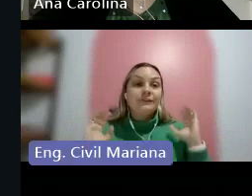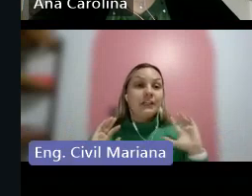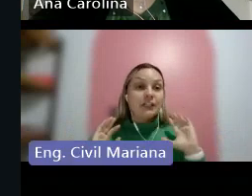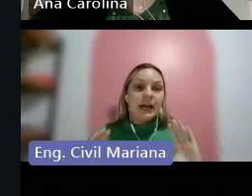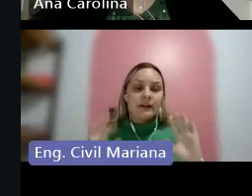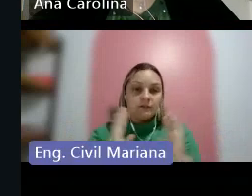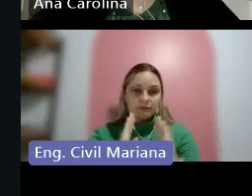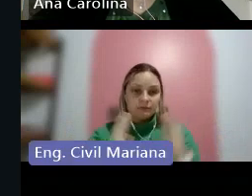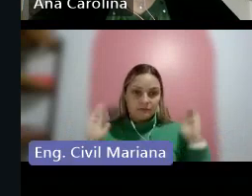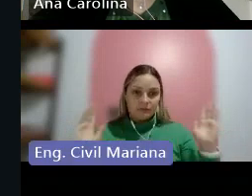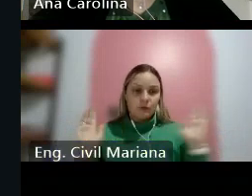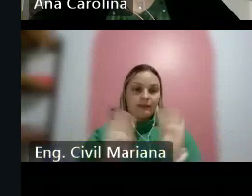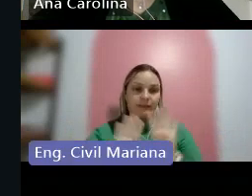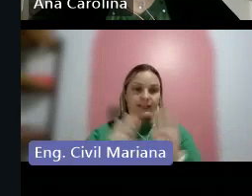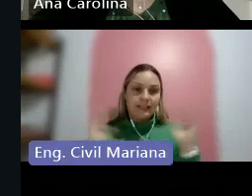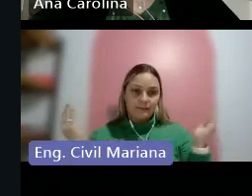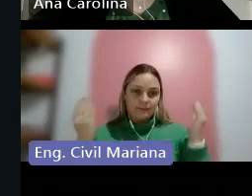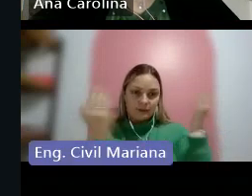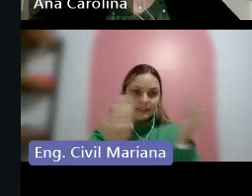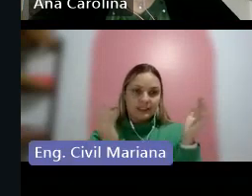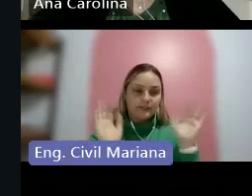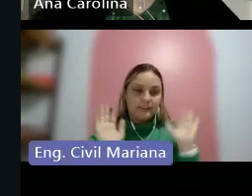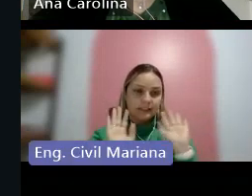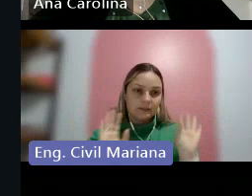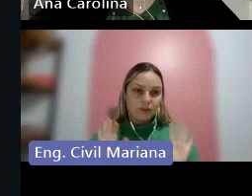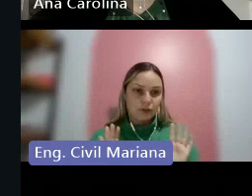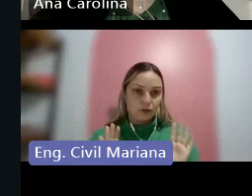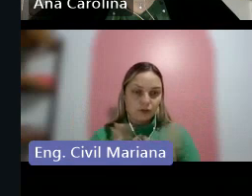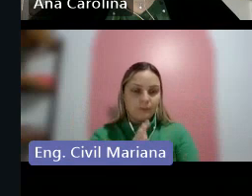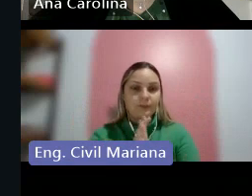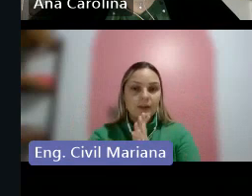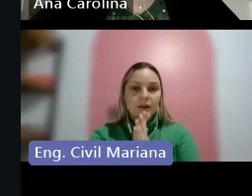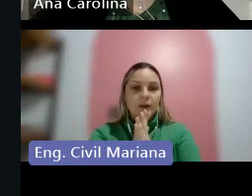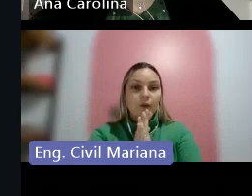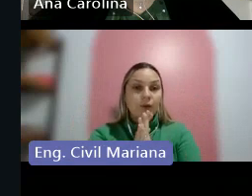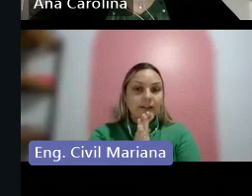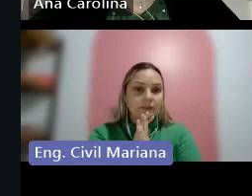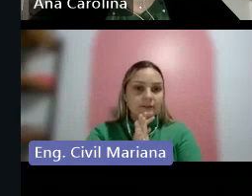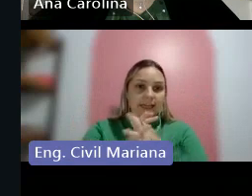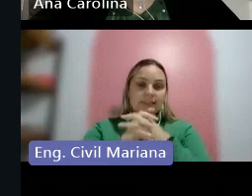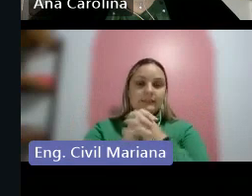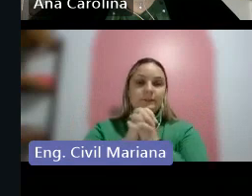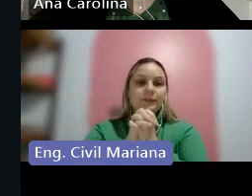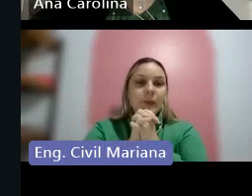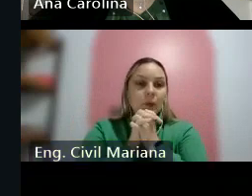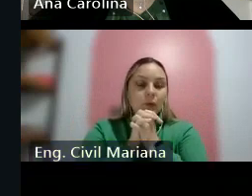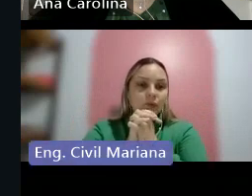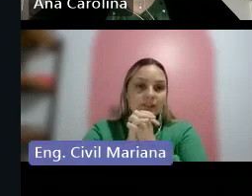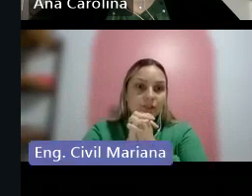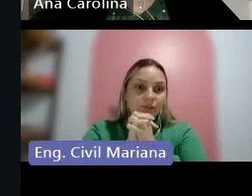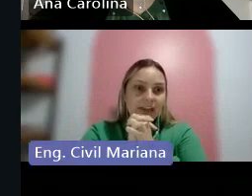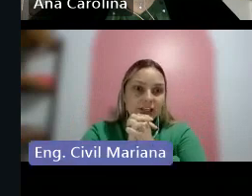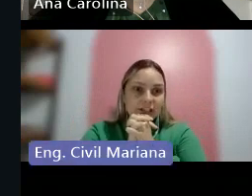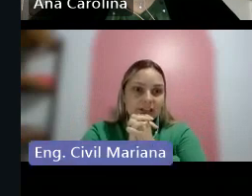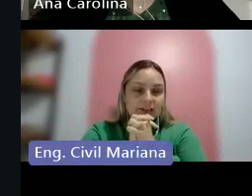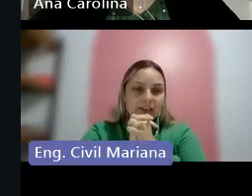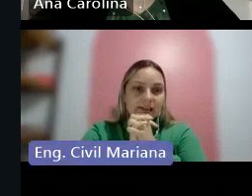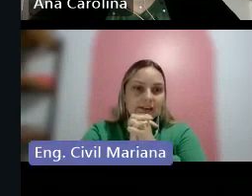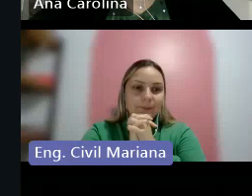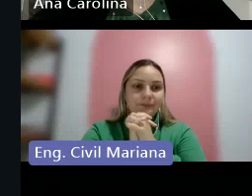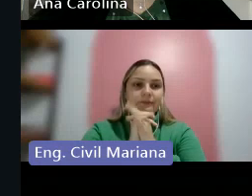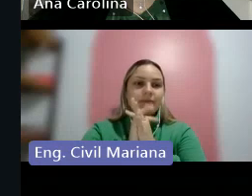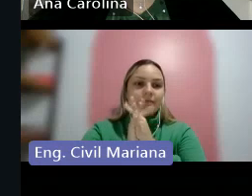E aí eles fecharam com alvenaria de vedação, tijolo. O que acontece? Quando você